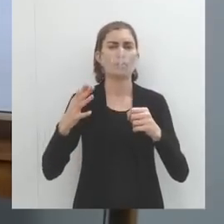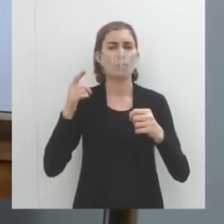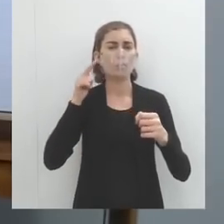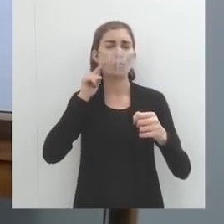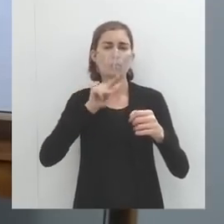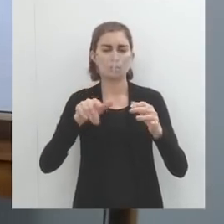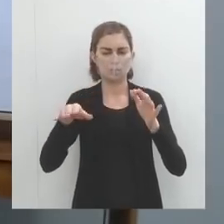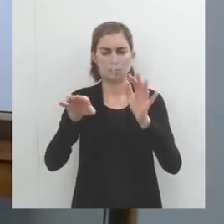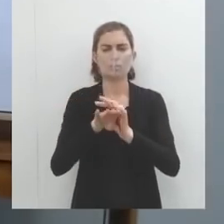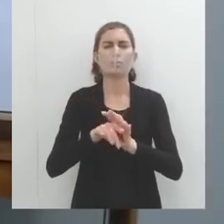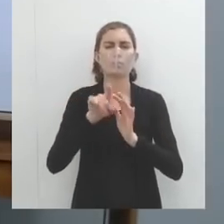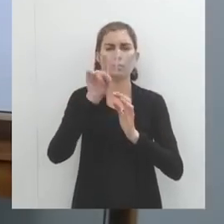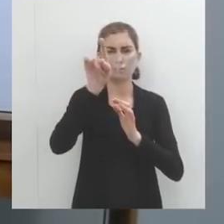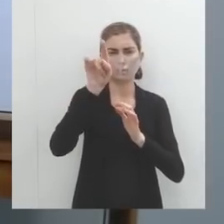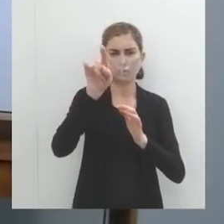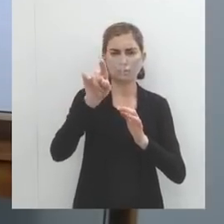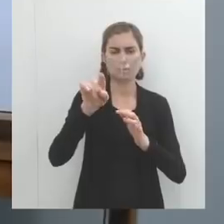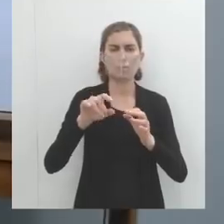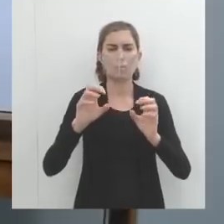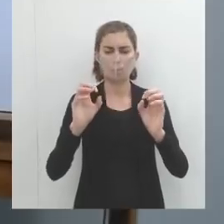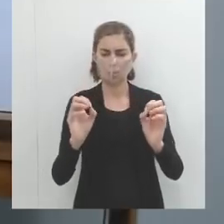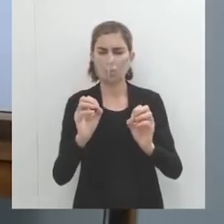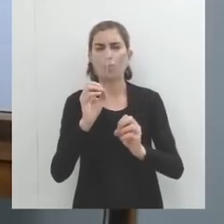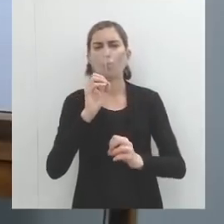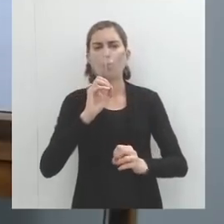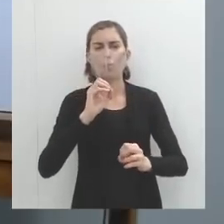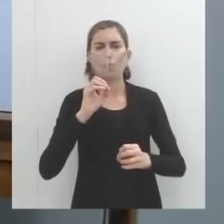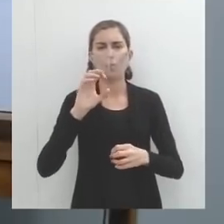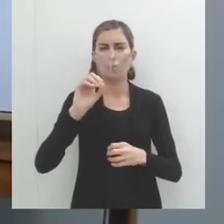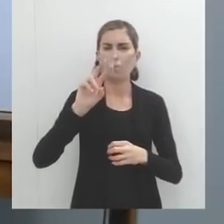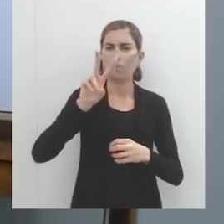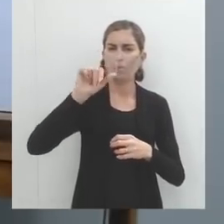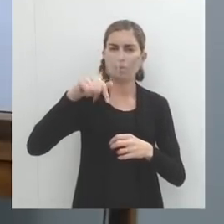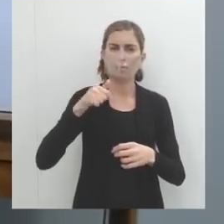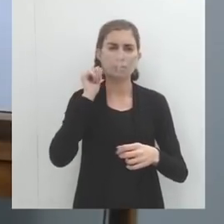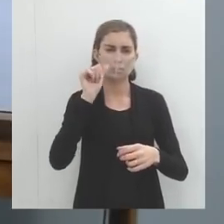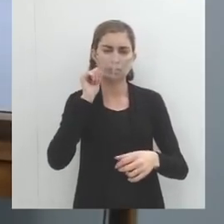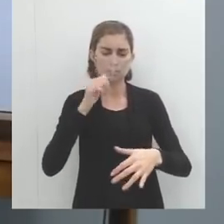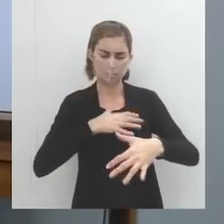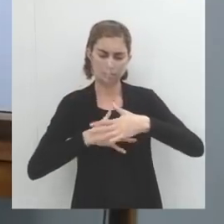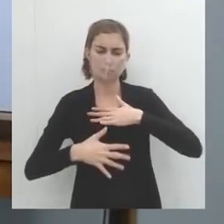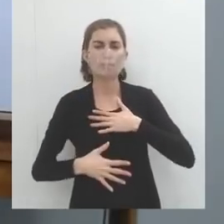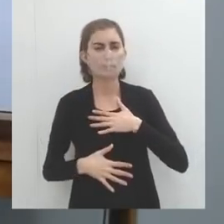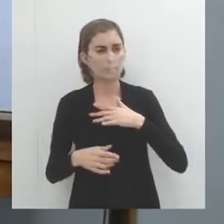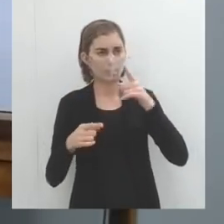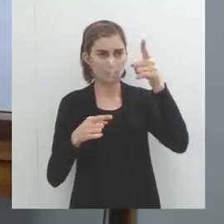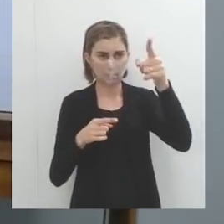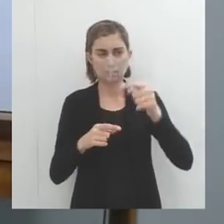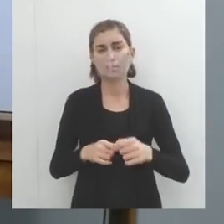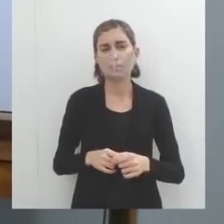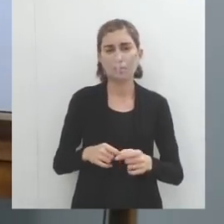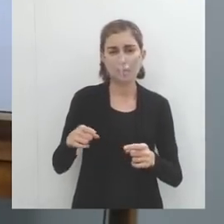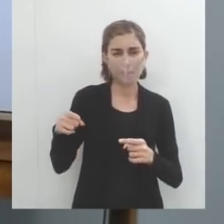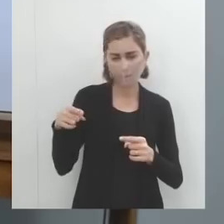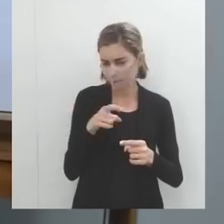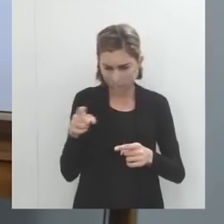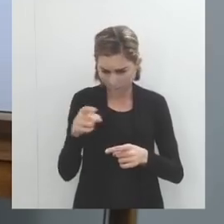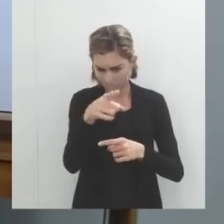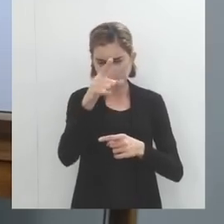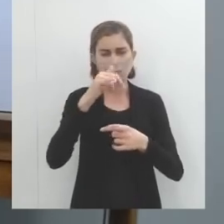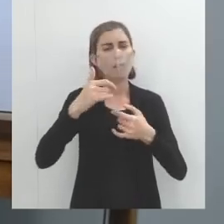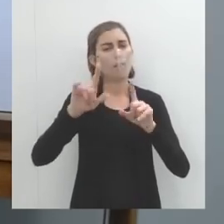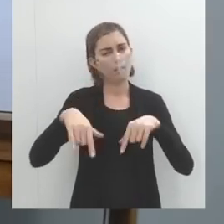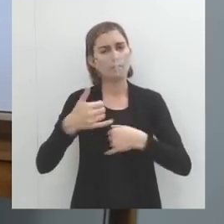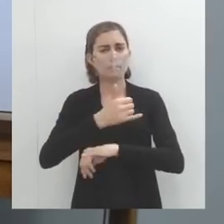consiga chegar lá no óvulo, depois que ele entra no corpo feminino. Então isso aqui, ó, o motorzinho que vai fazer esse